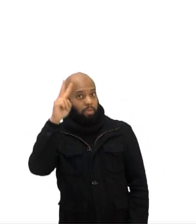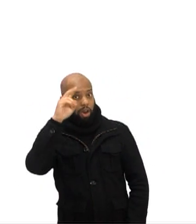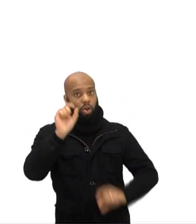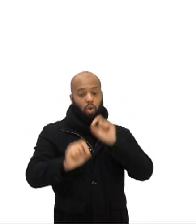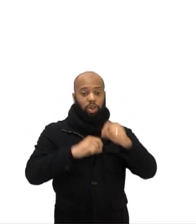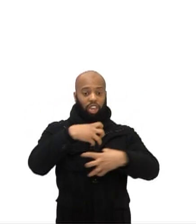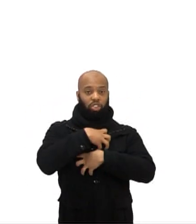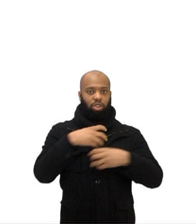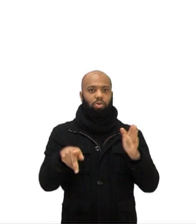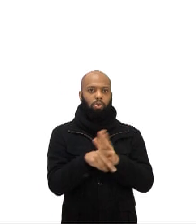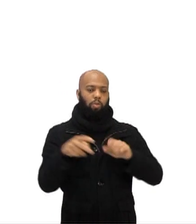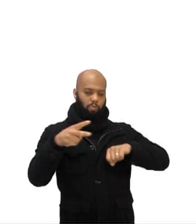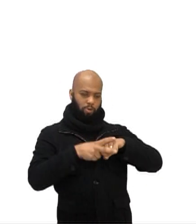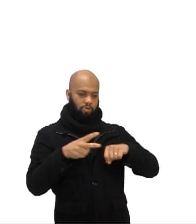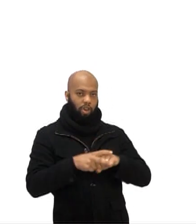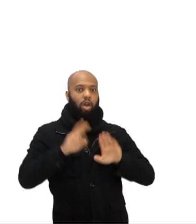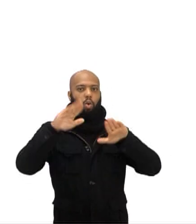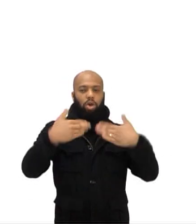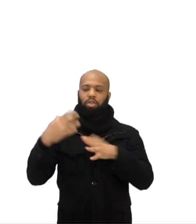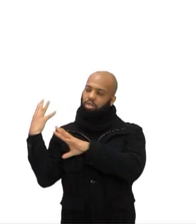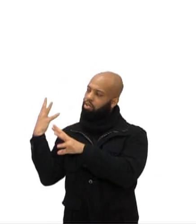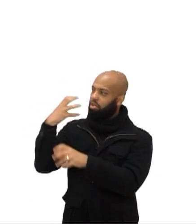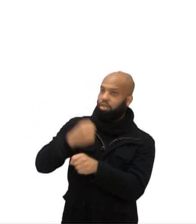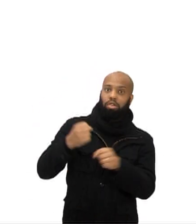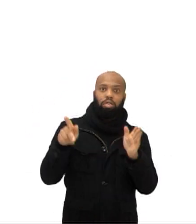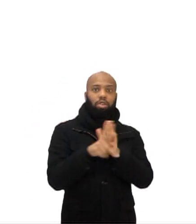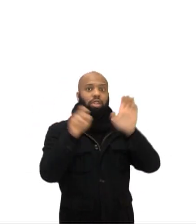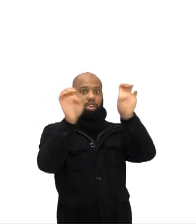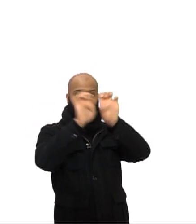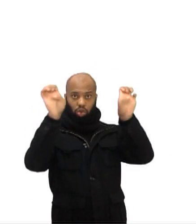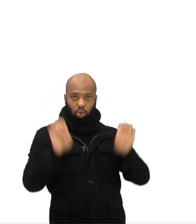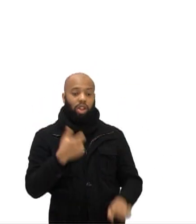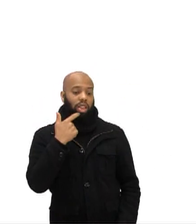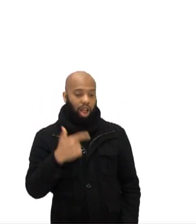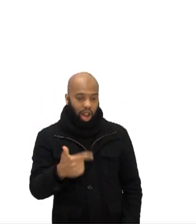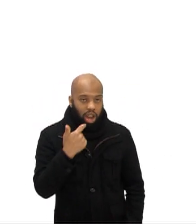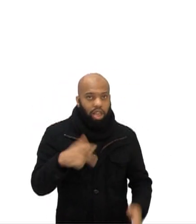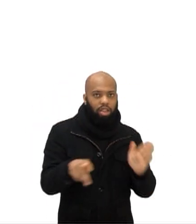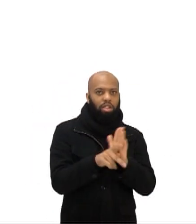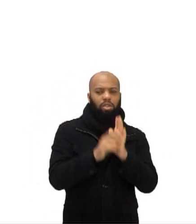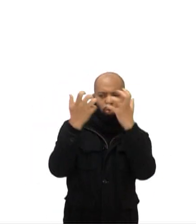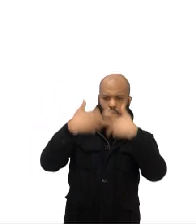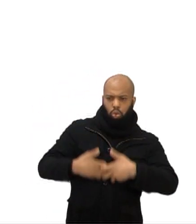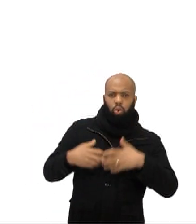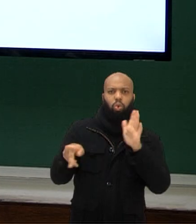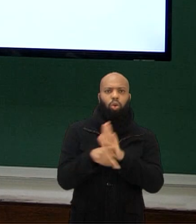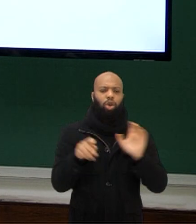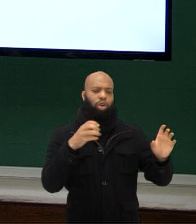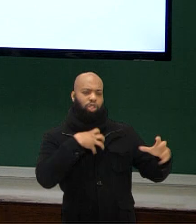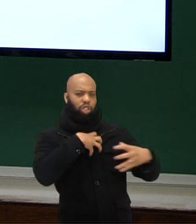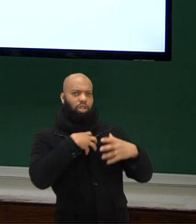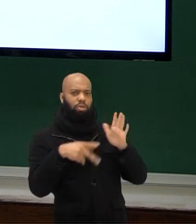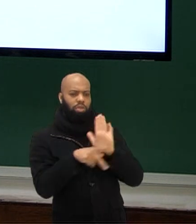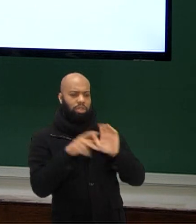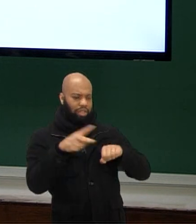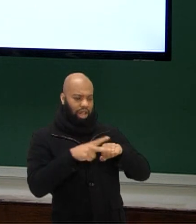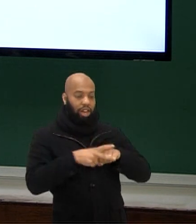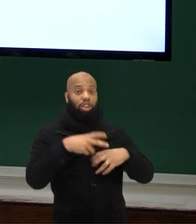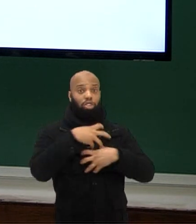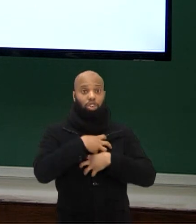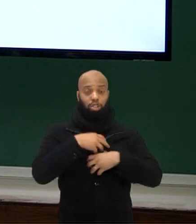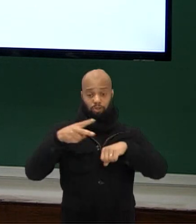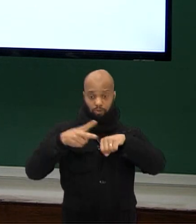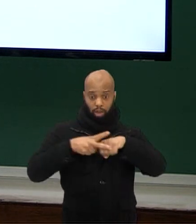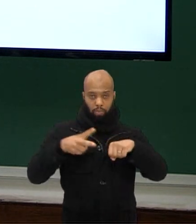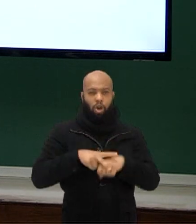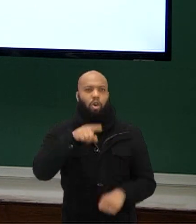nossa revisão, a nossa revisão ali de estrutura da língua, de reflexão da língua, vai ser os modos verbais, ok? Como